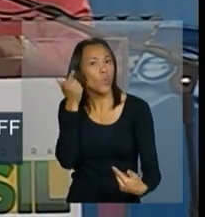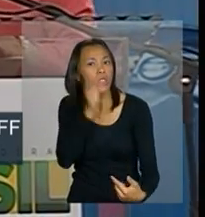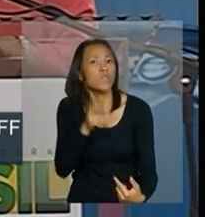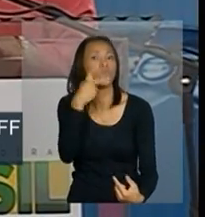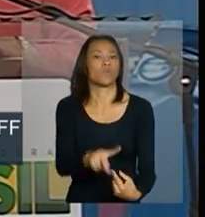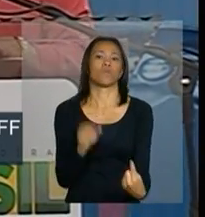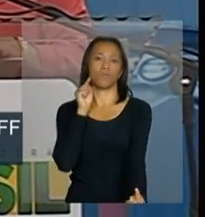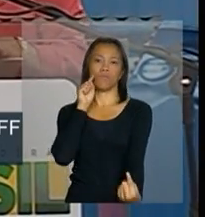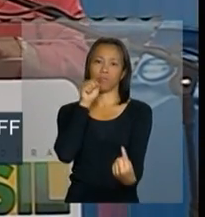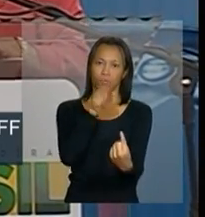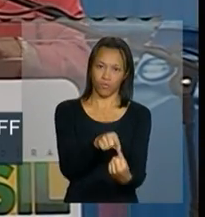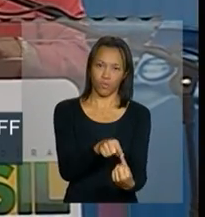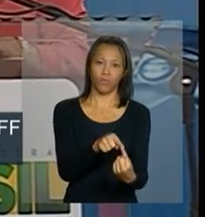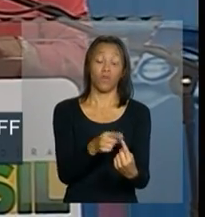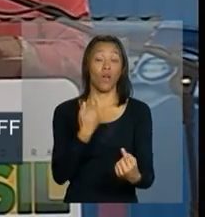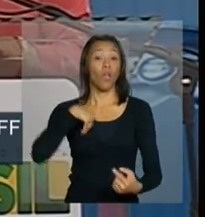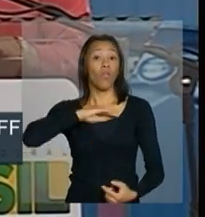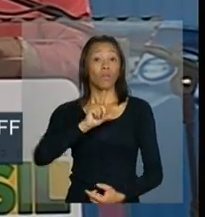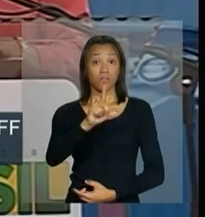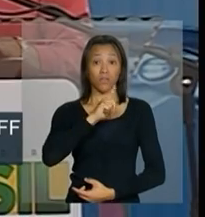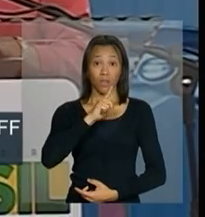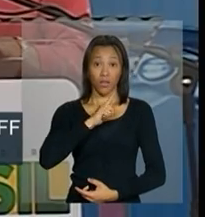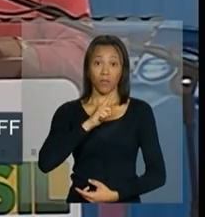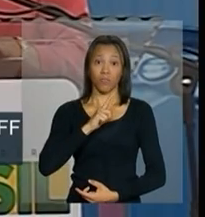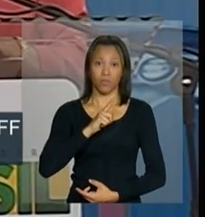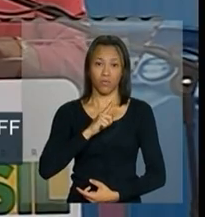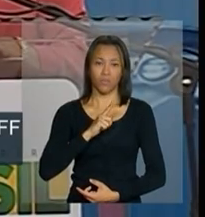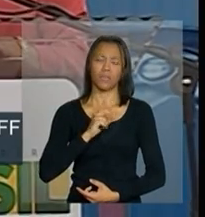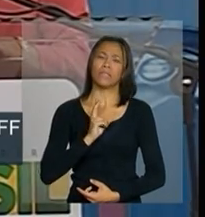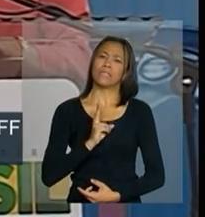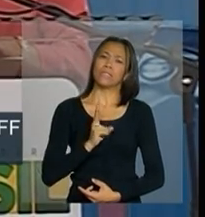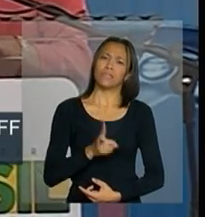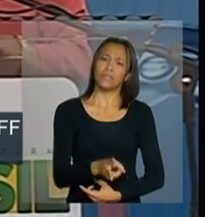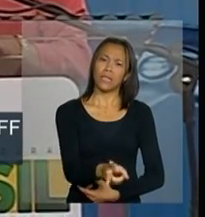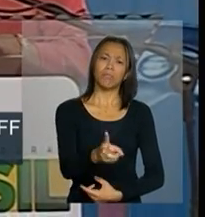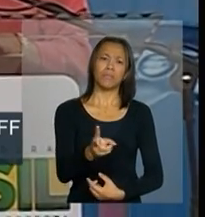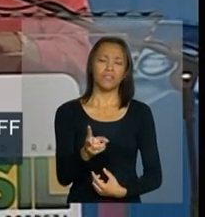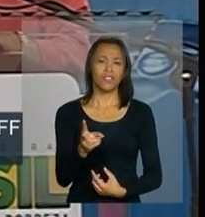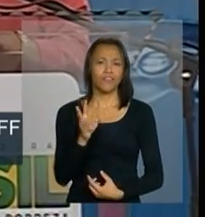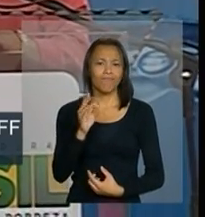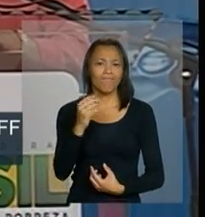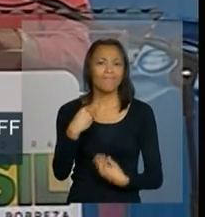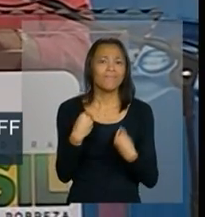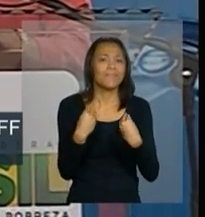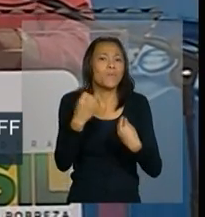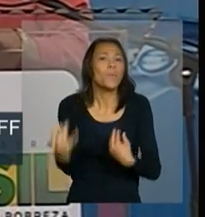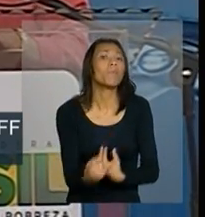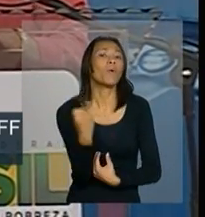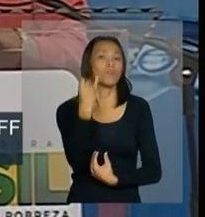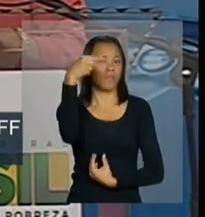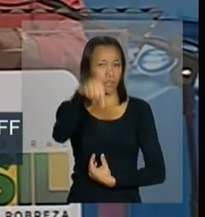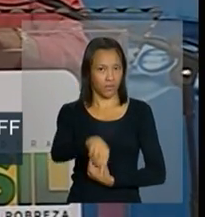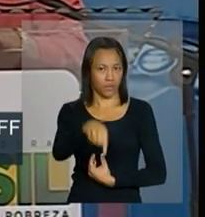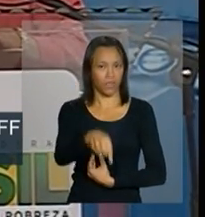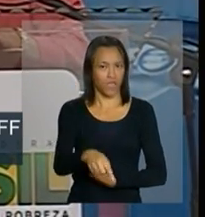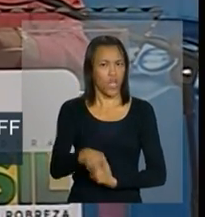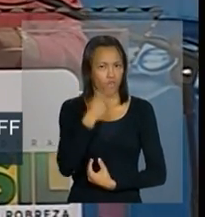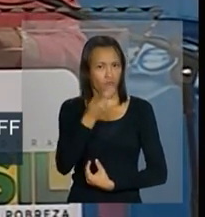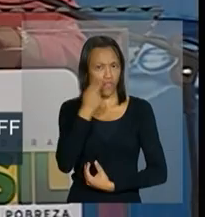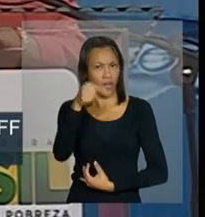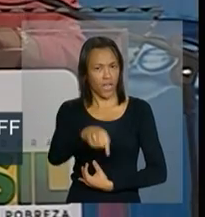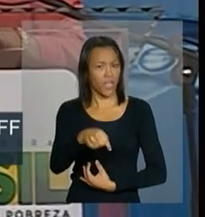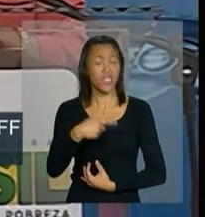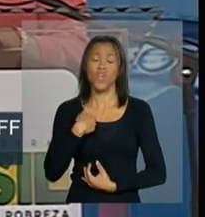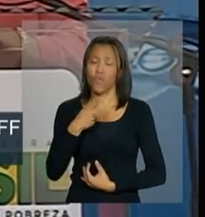Nós temos de dar uma grande importância. E eu vou falar isso aqui porque eu